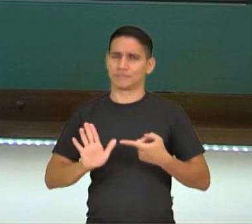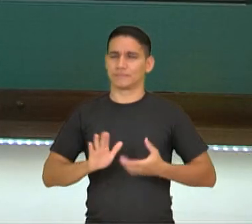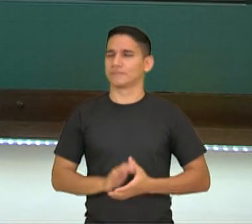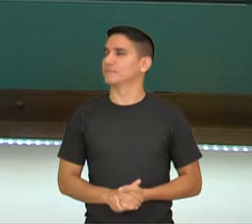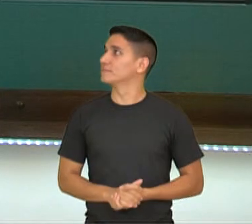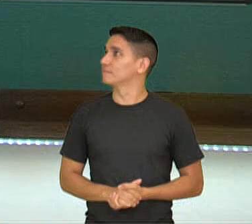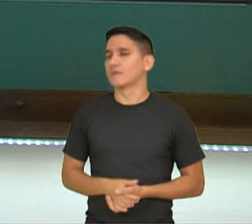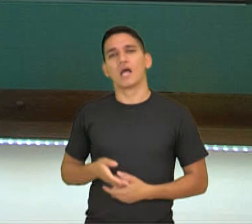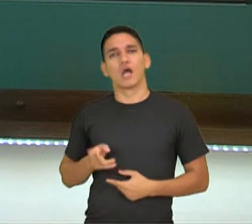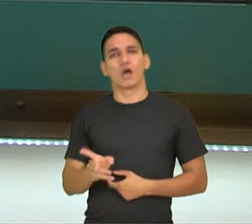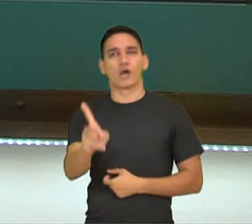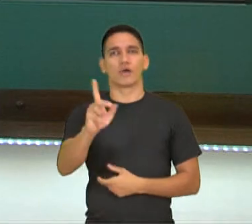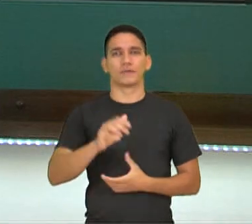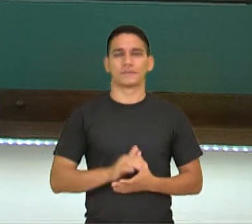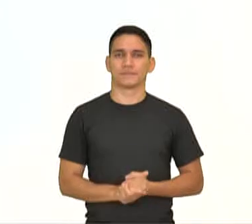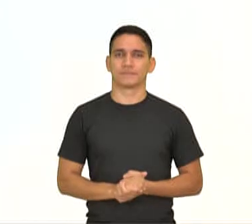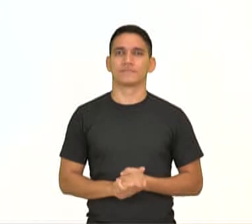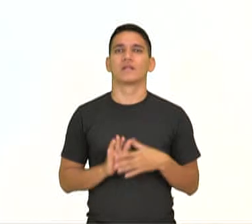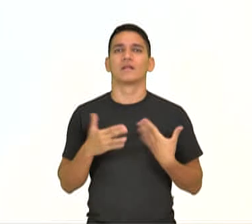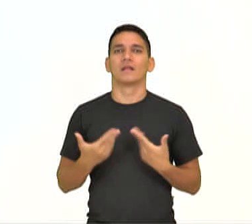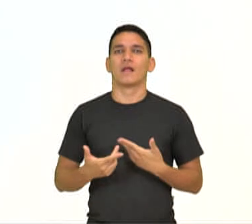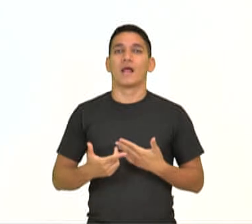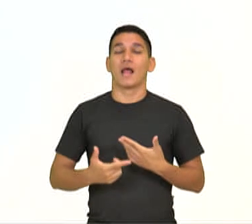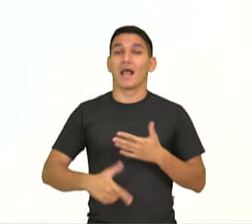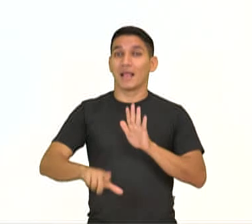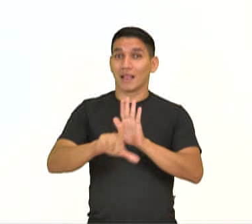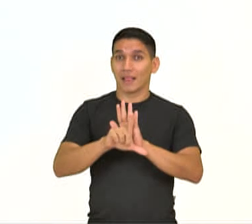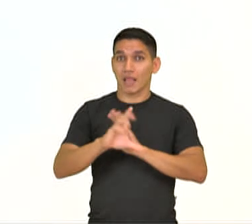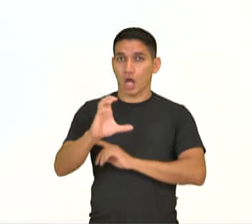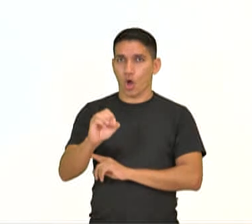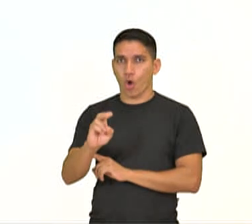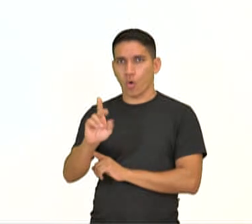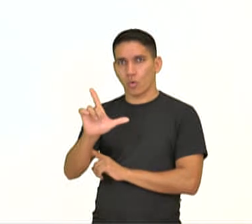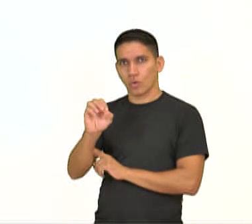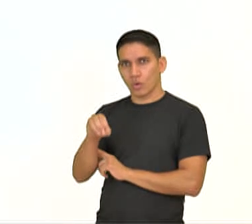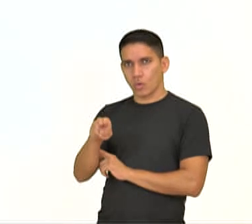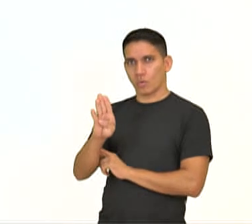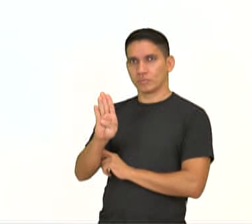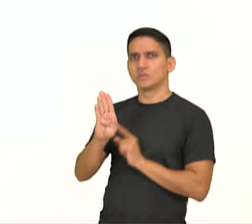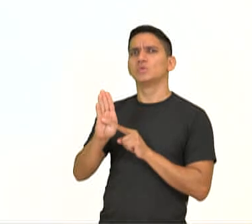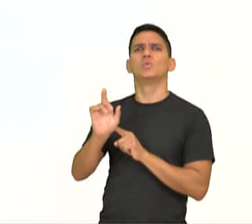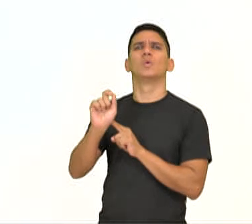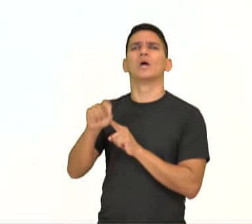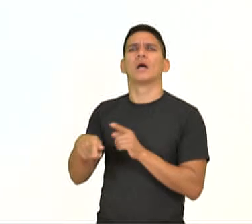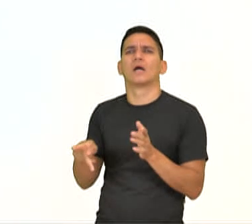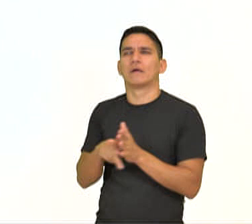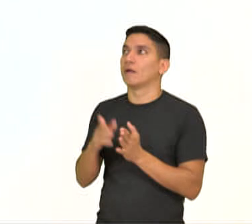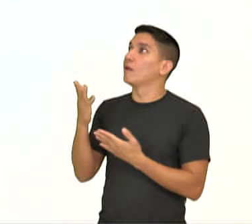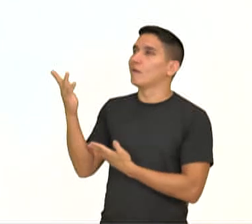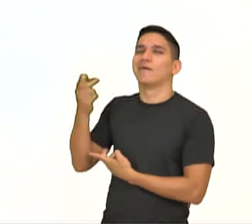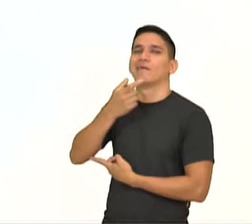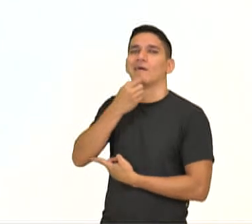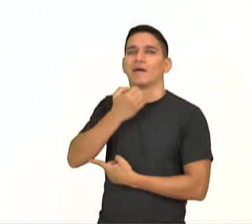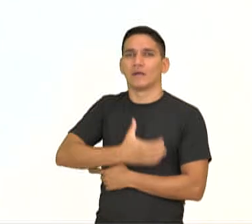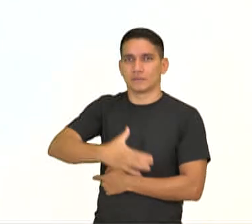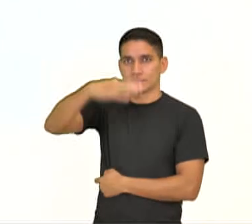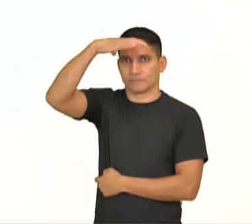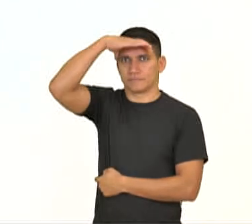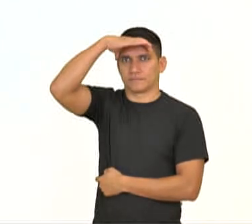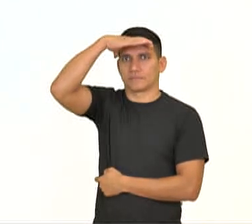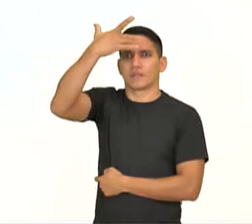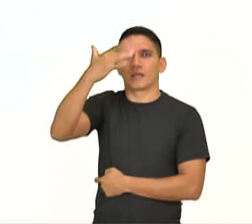Então vamos continuar. A lei de Coulomb. Então a gente vai falar da lei de Coulomb, da força coulombiana,